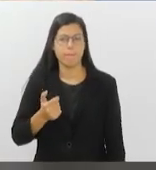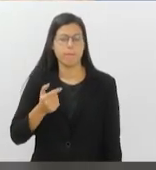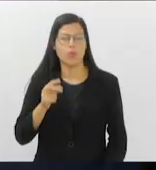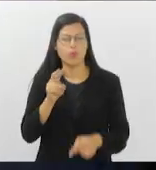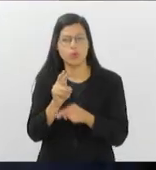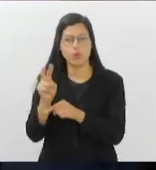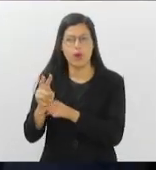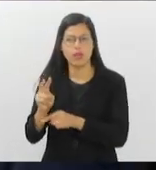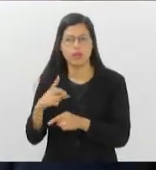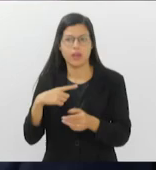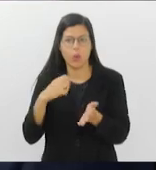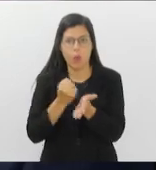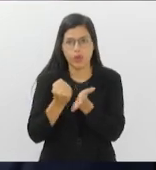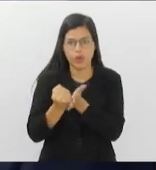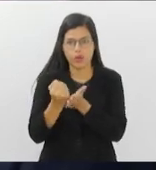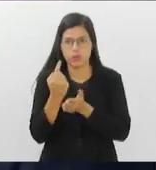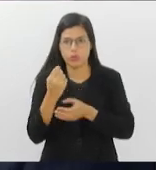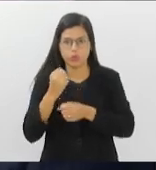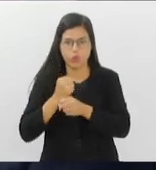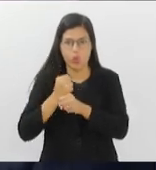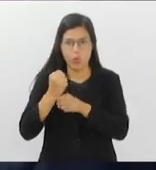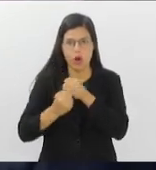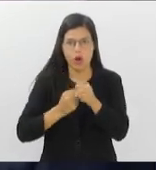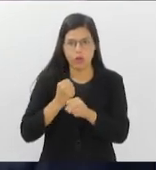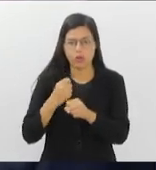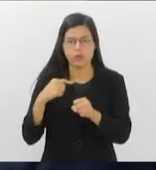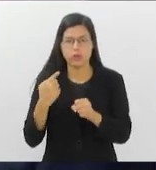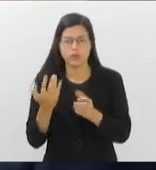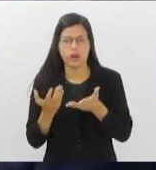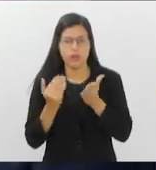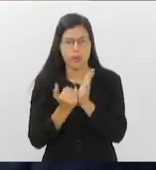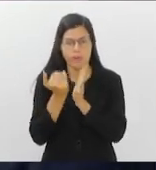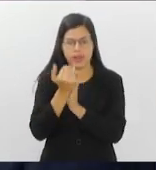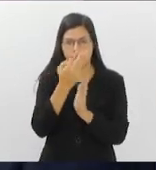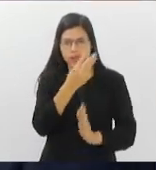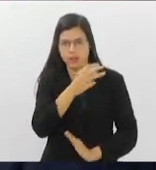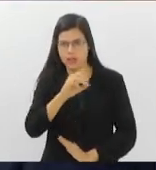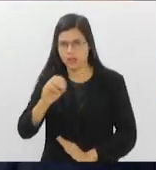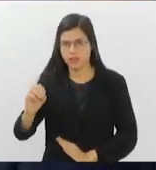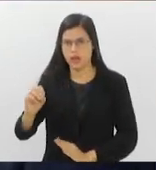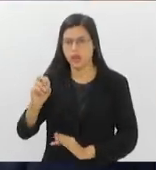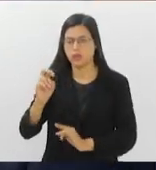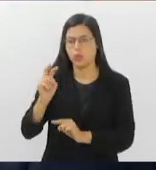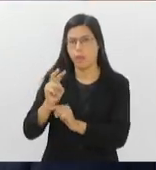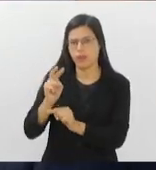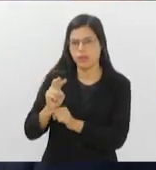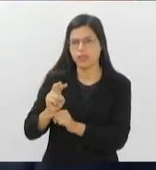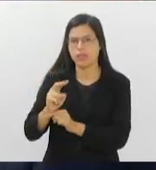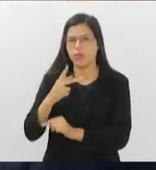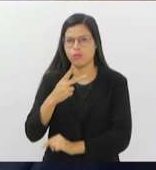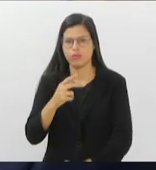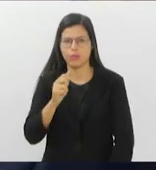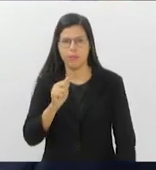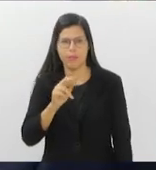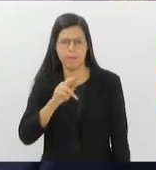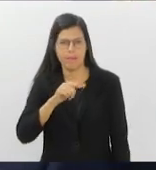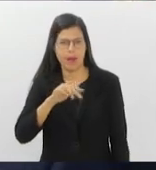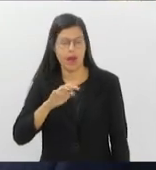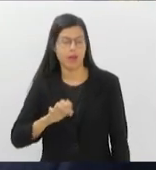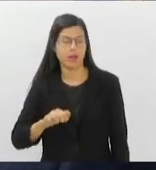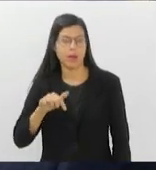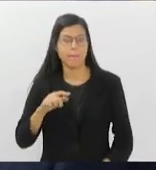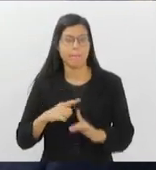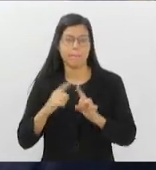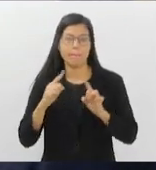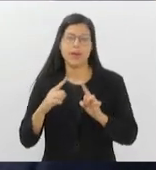um ano. A gente está aumentando o efetivo para 300 guarda-parques, mas atualmente a gente ainda tem uma defasagem que a